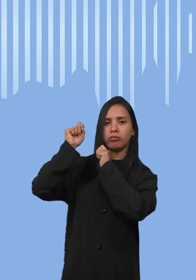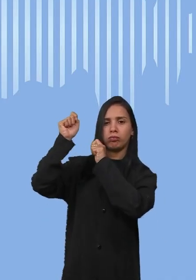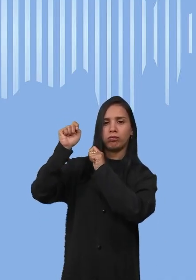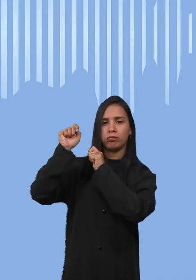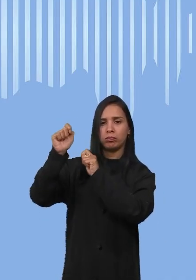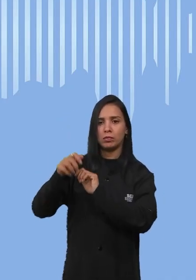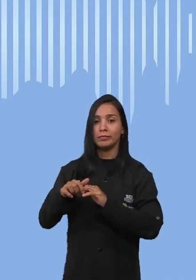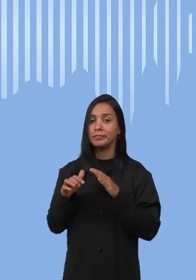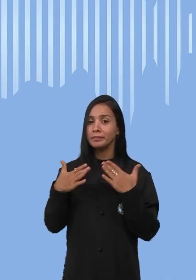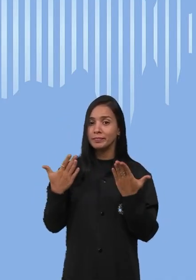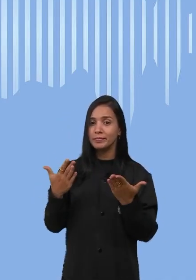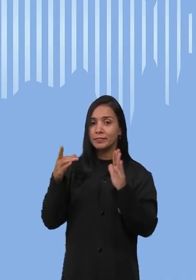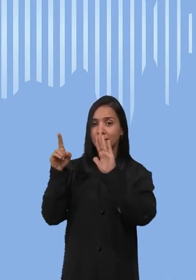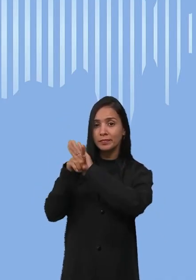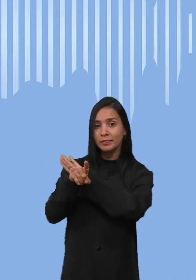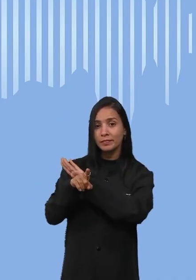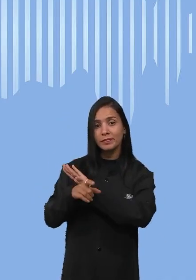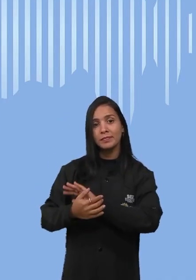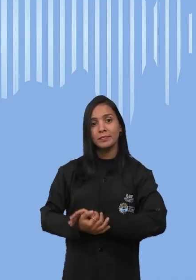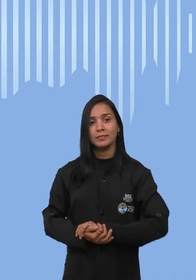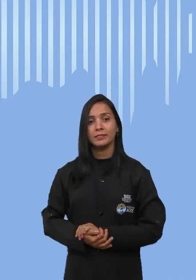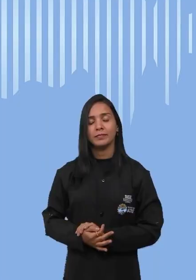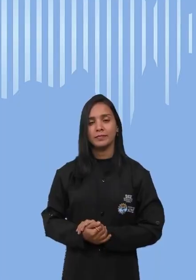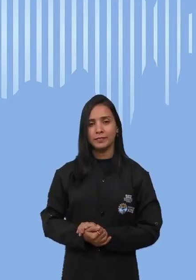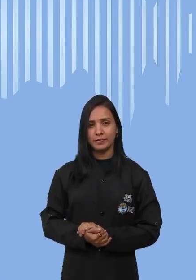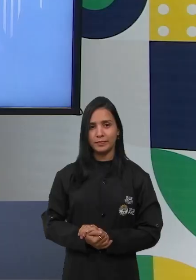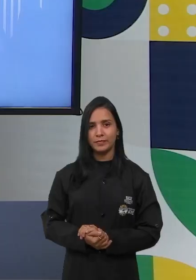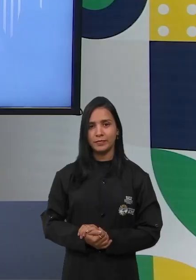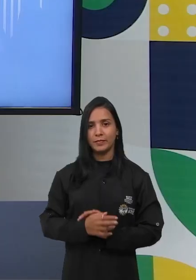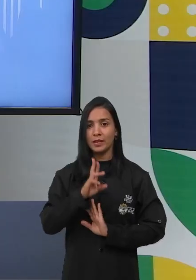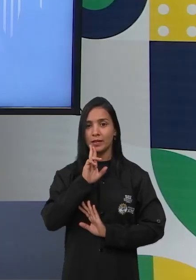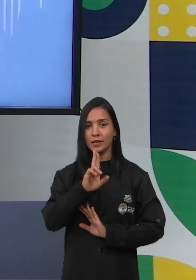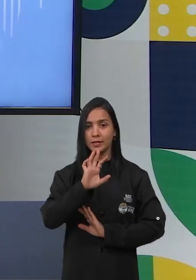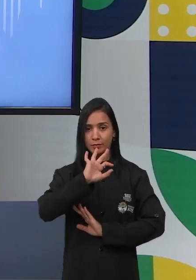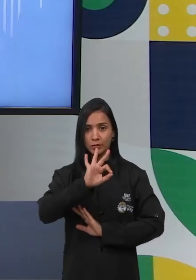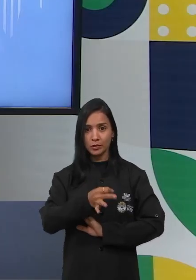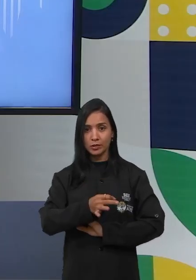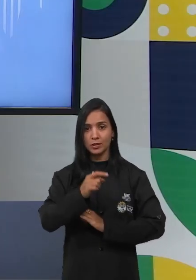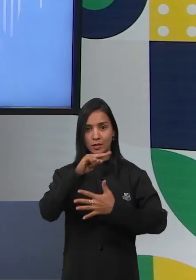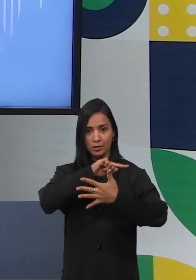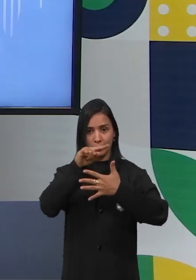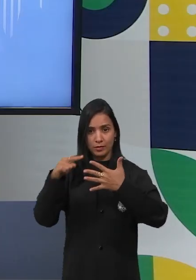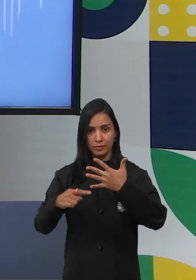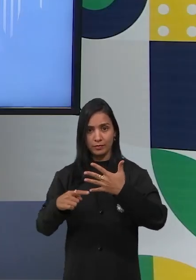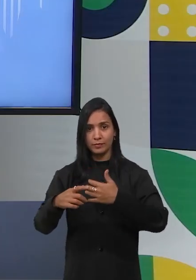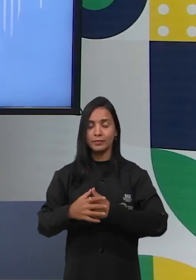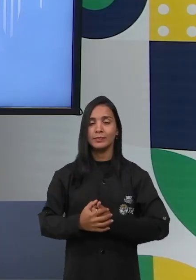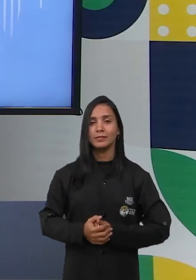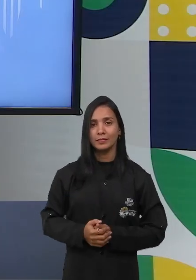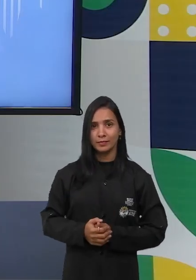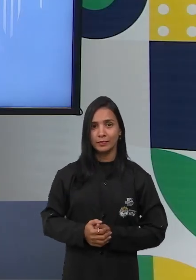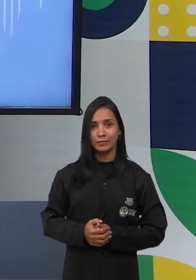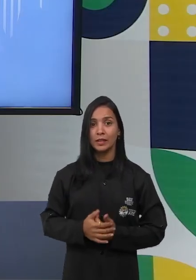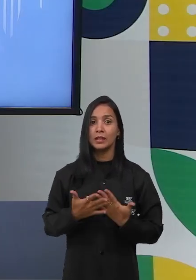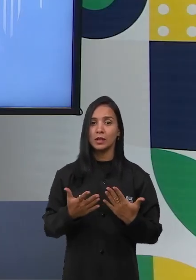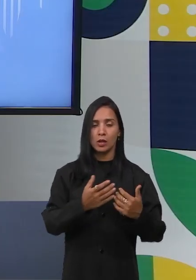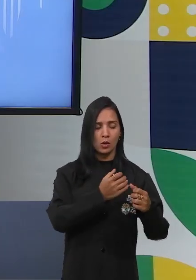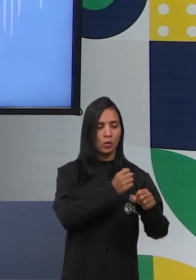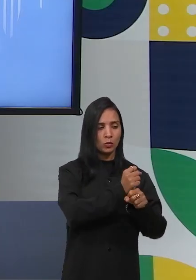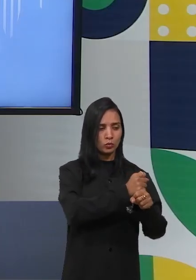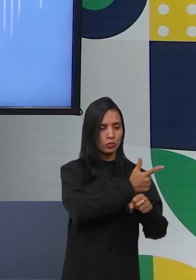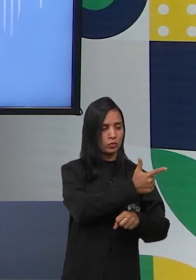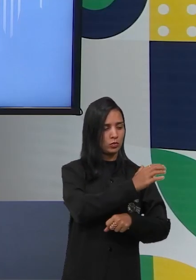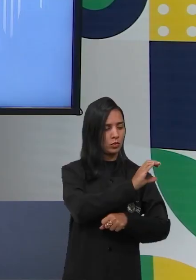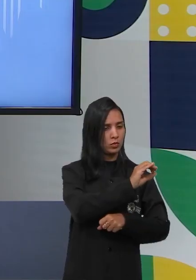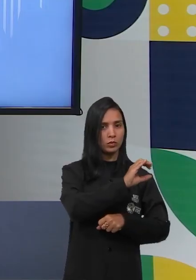é a resposta correta para essa questão? Nós falamos que dos anos 2000 para